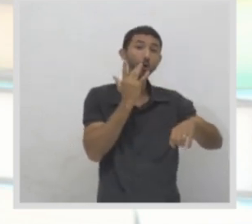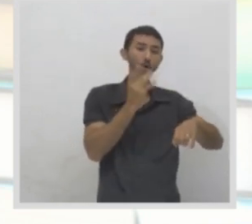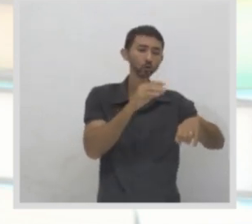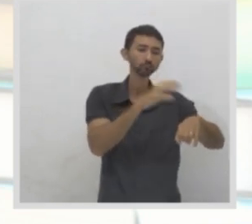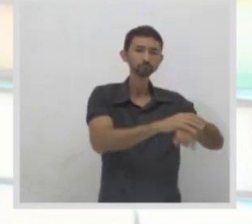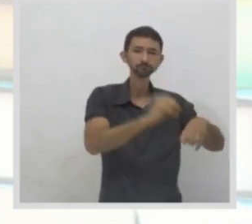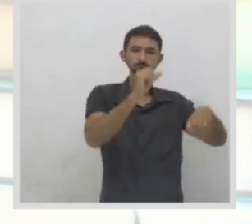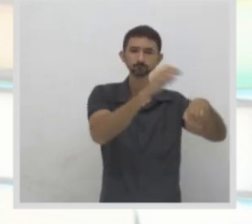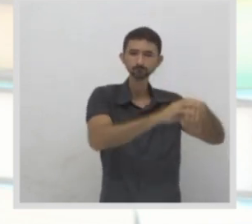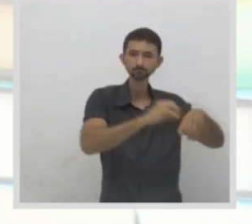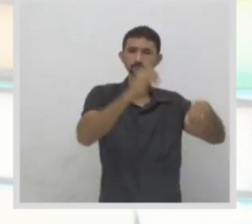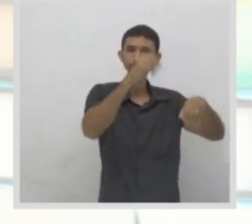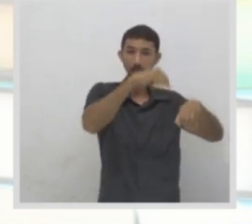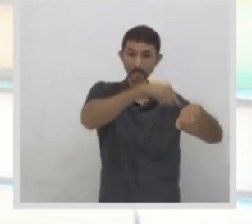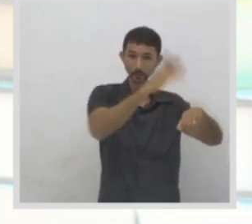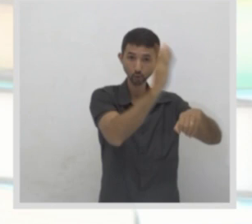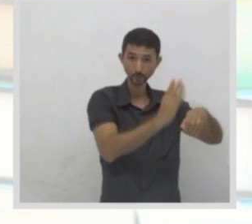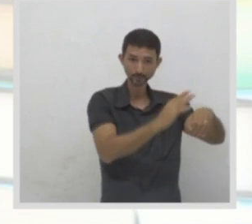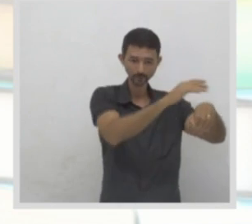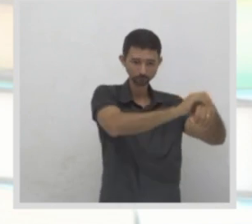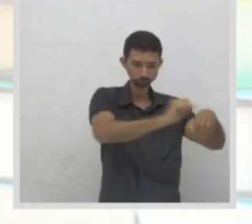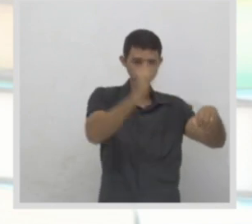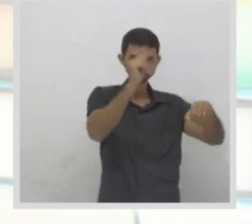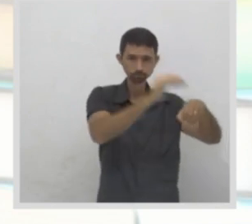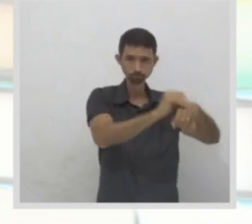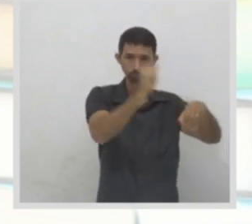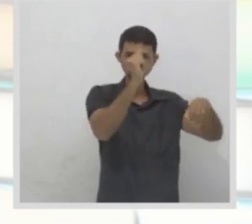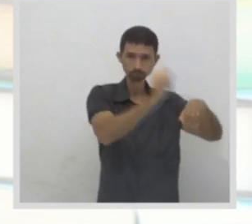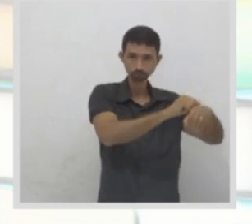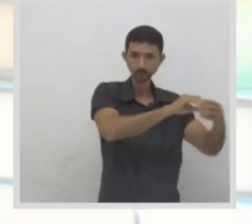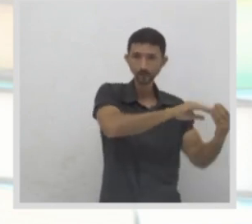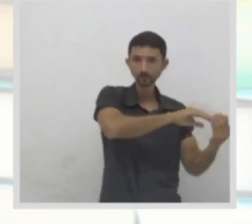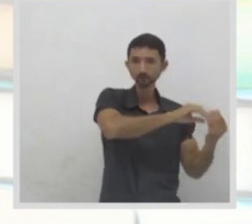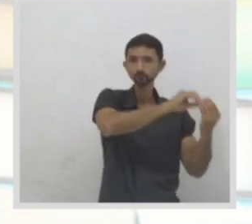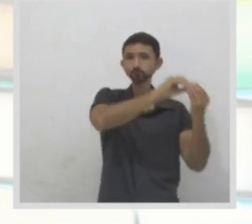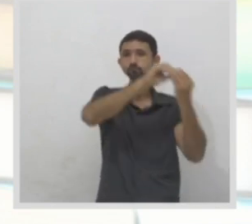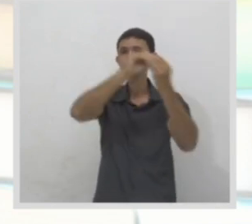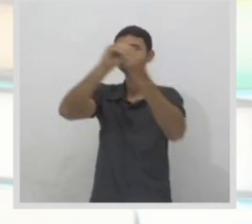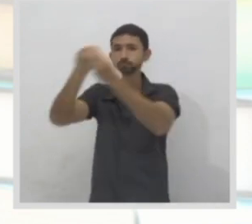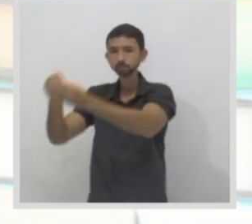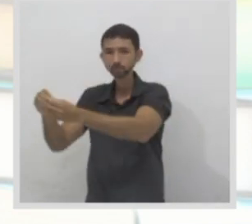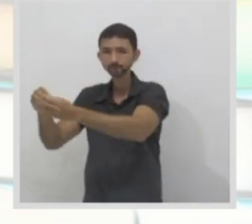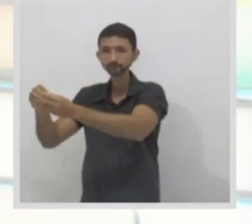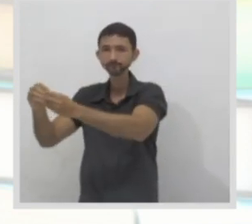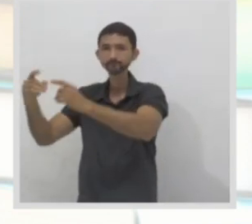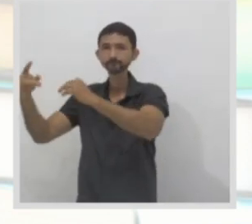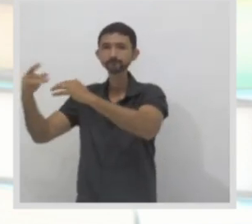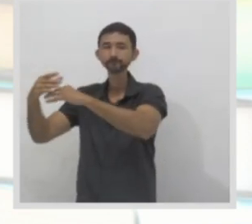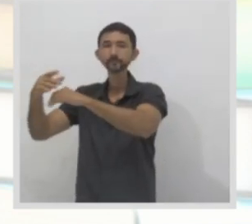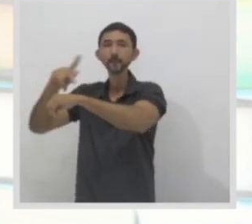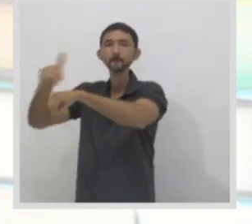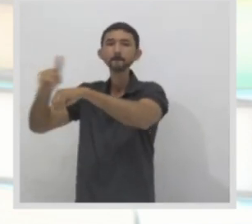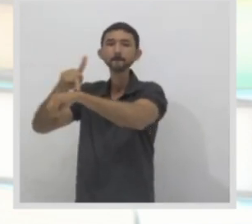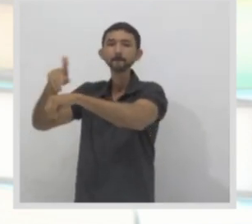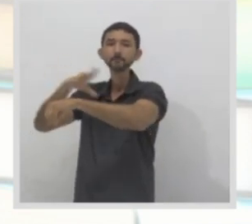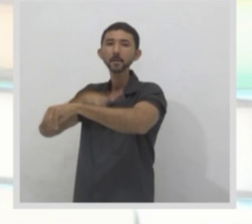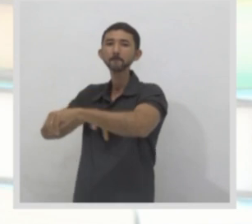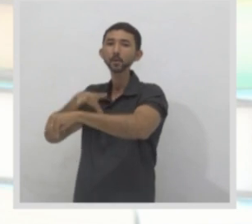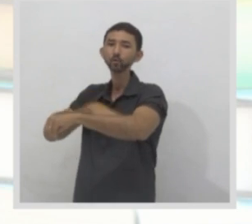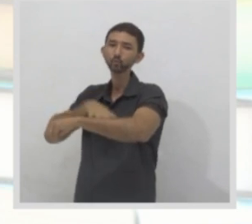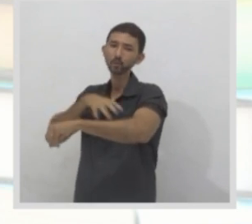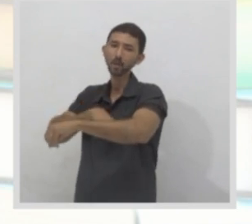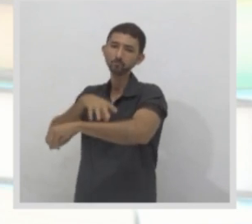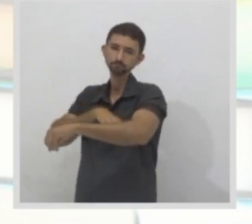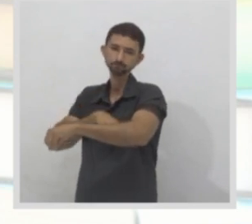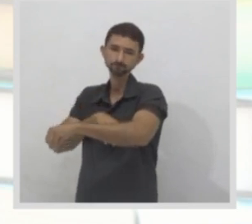como uma forma de que Portugal pudesse pagar a sua dívida externa com a Inglaterra. A